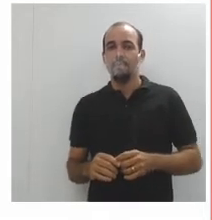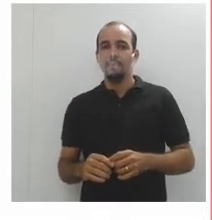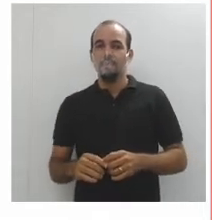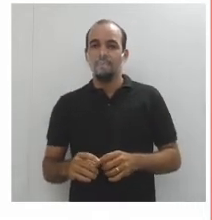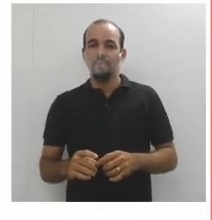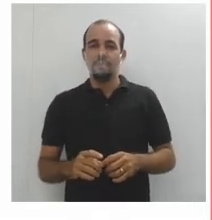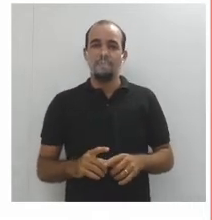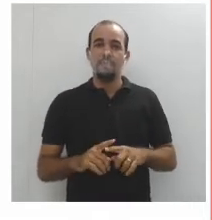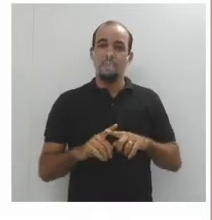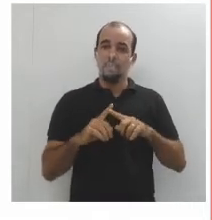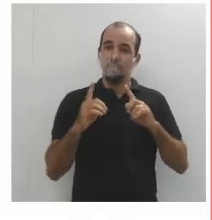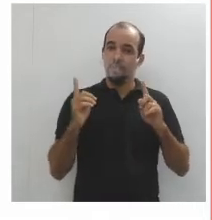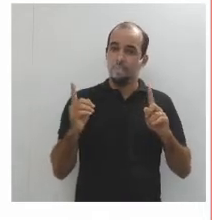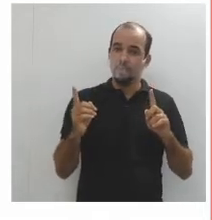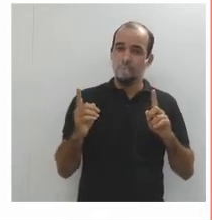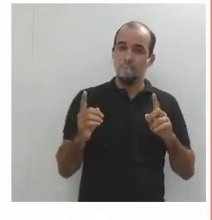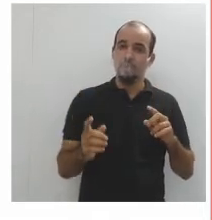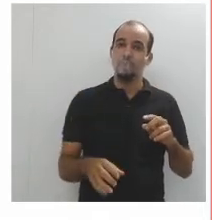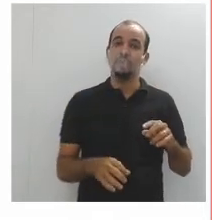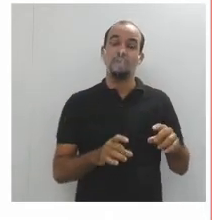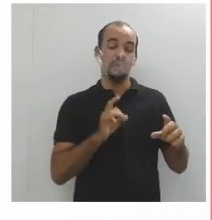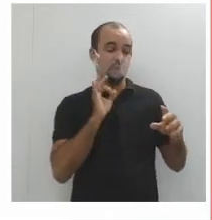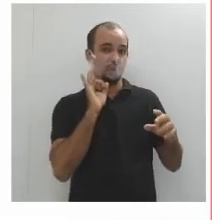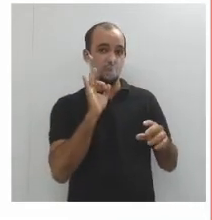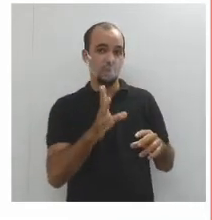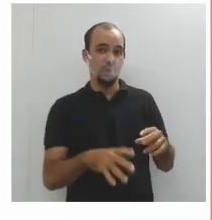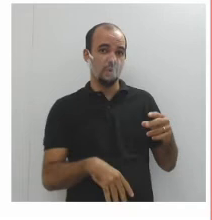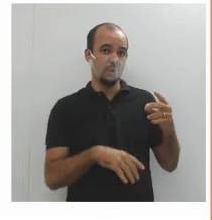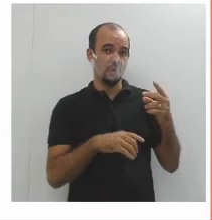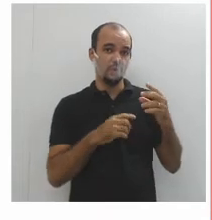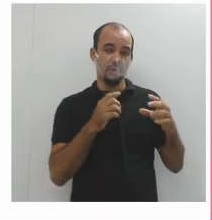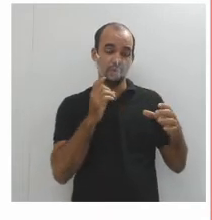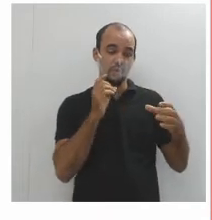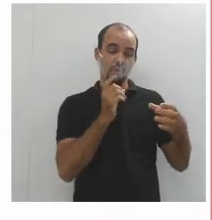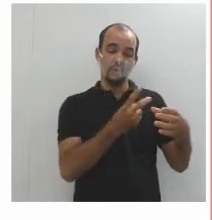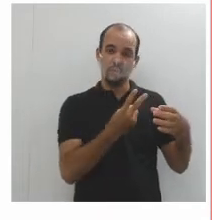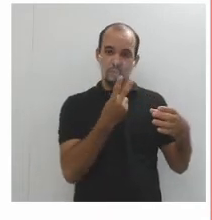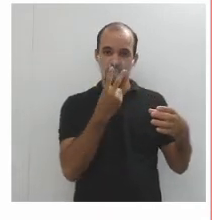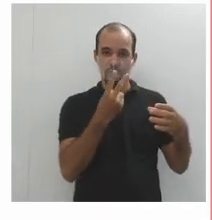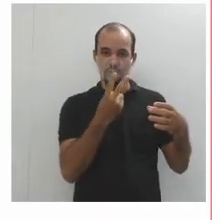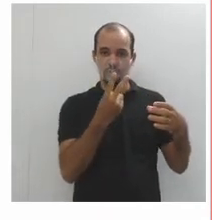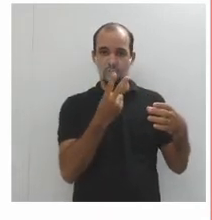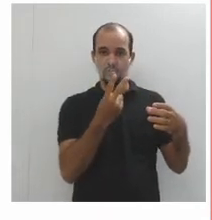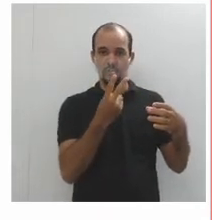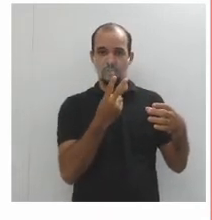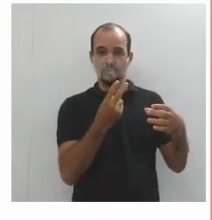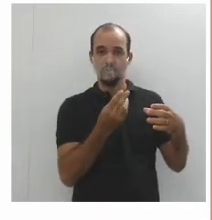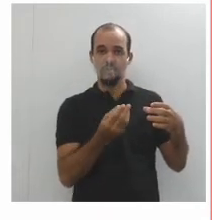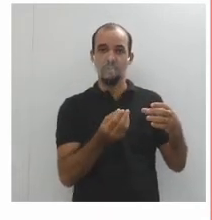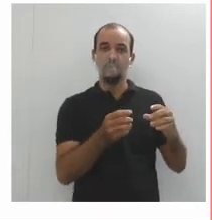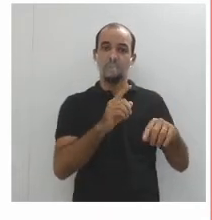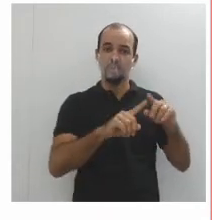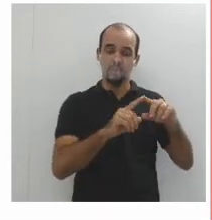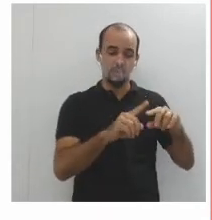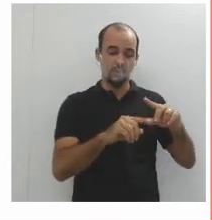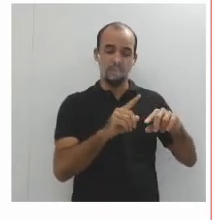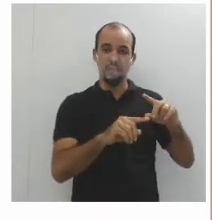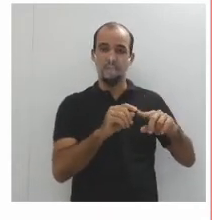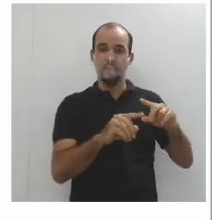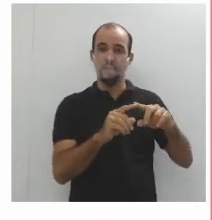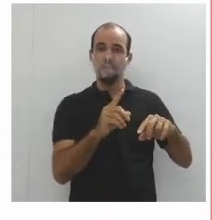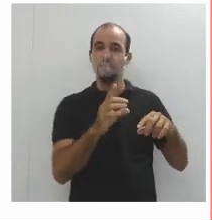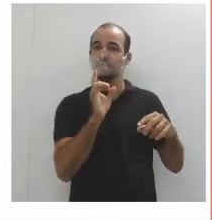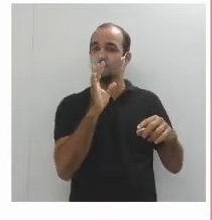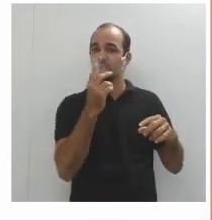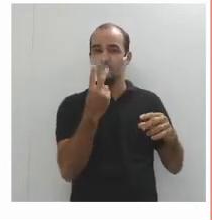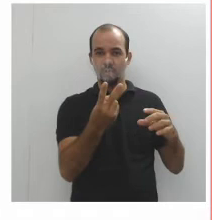Entretanto, eu só apresento 2 componentes, água e o sal. Uma vez que a água está tanto